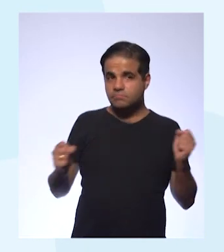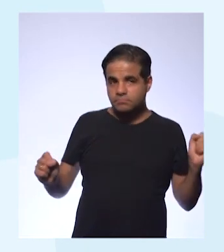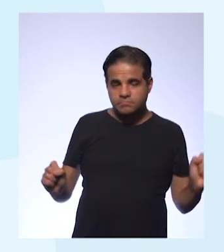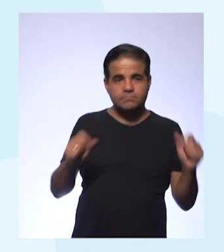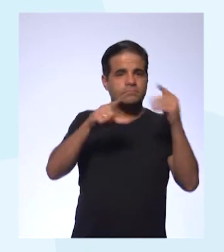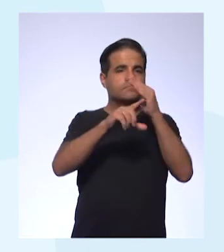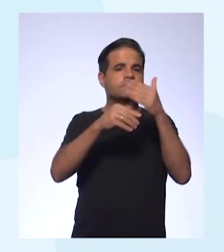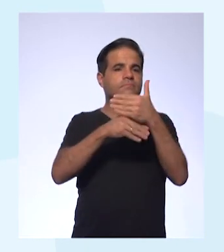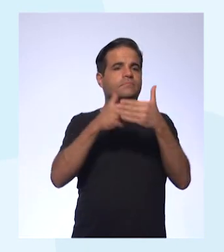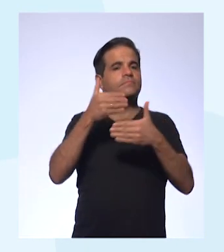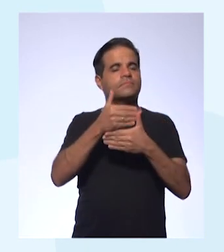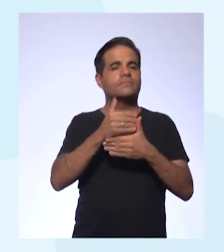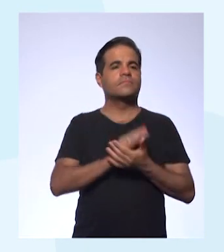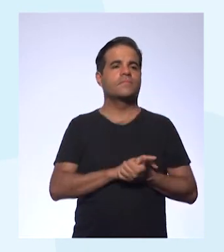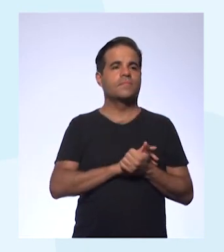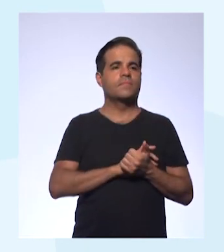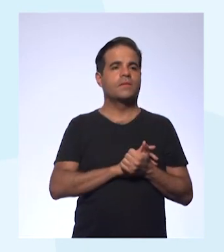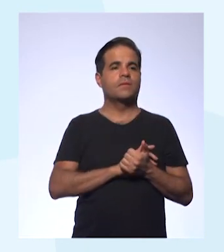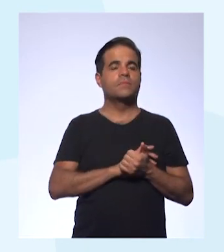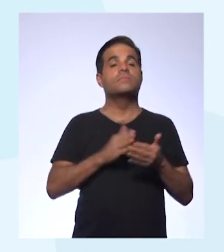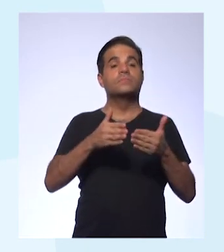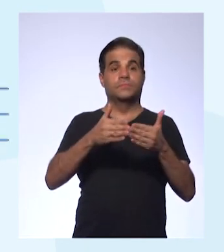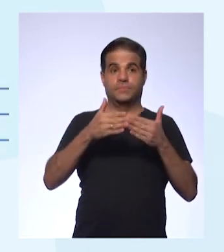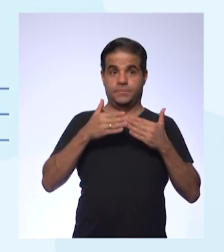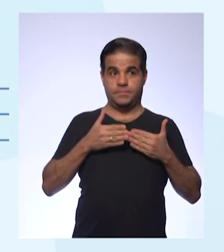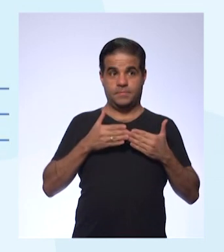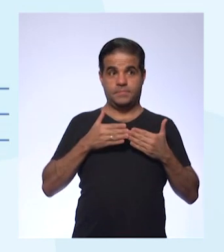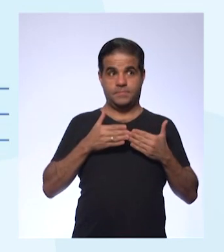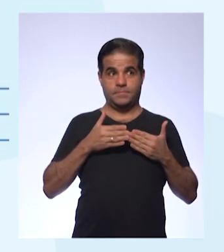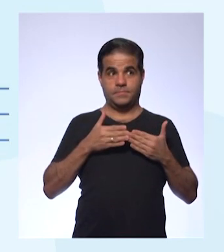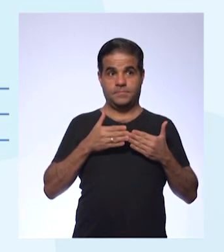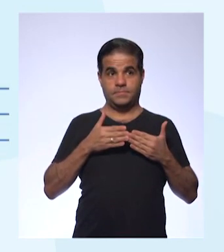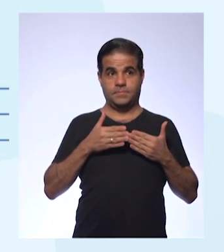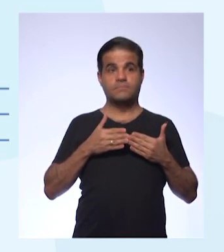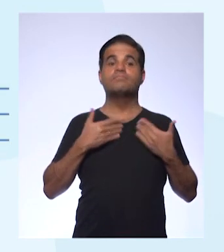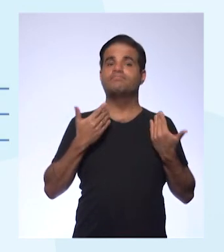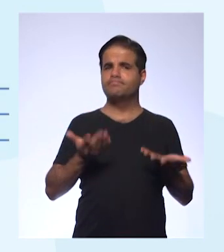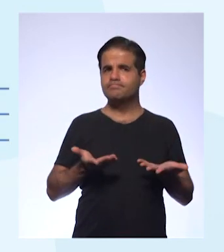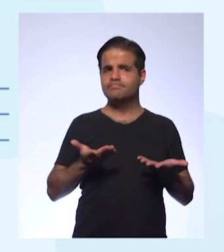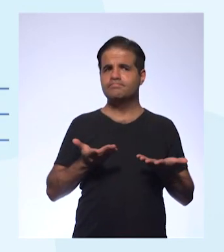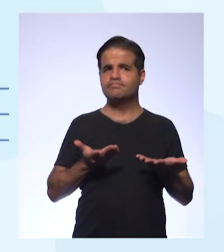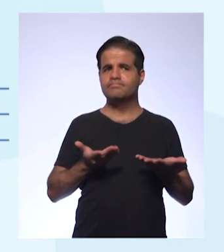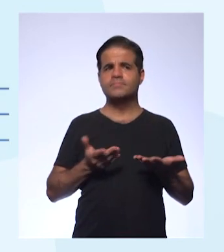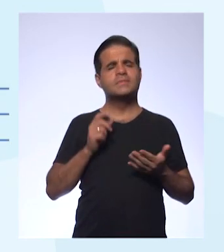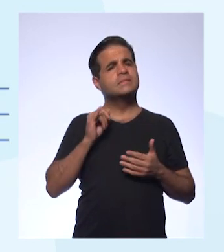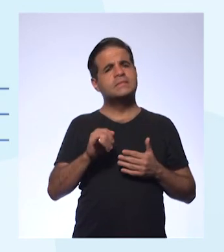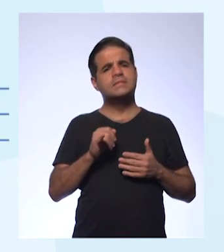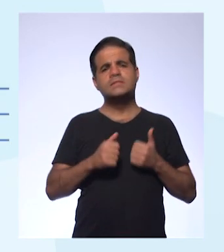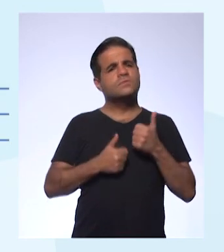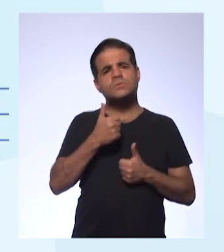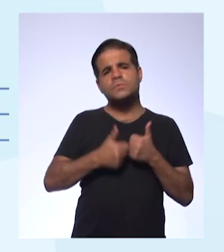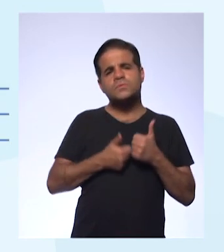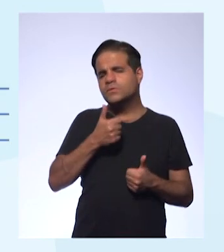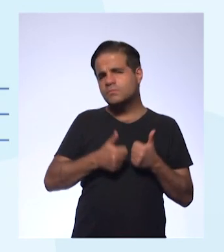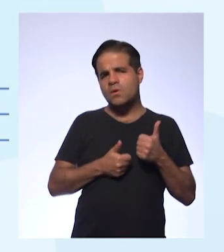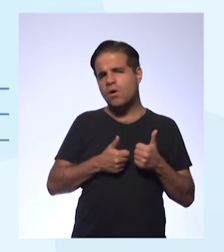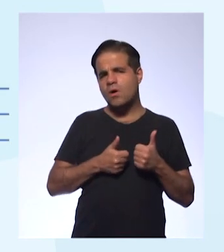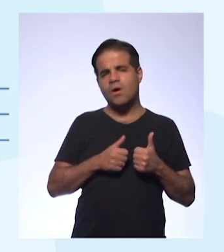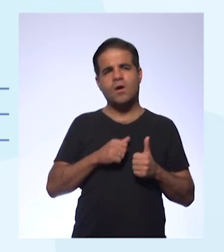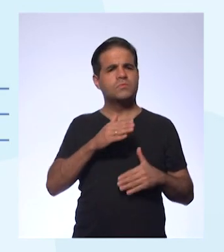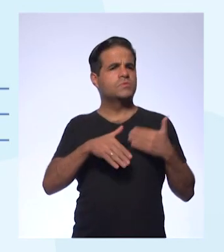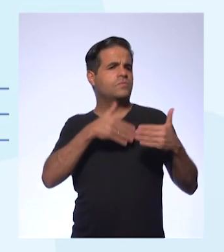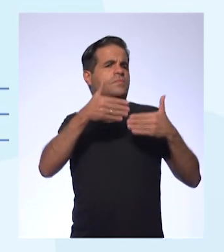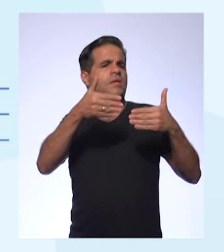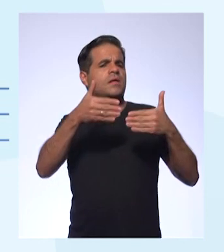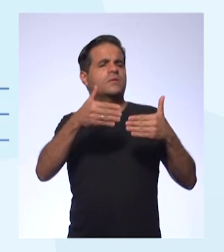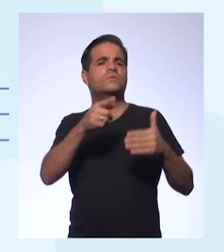slide. Por favor. Então, vamos lá. Então, se fosse uma partida de futebol, né, o